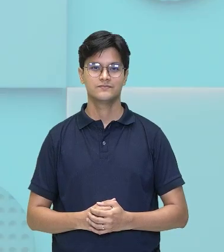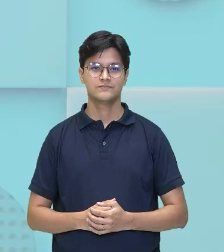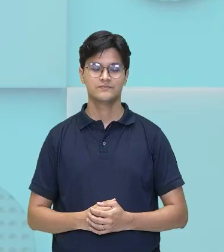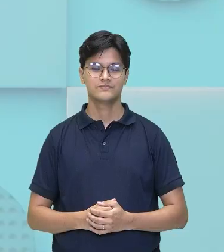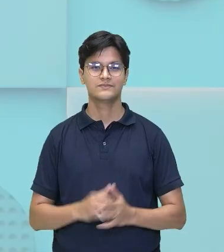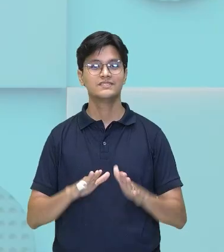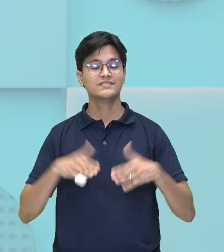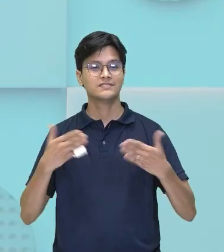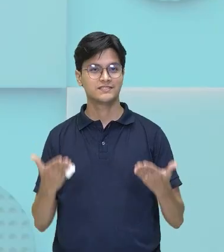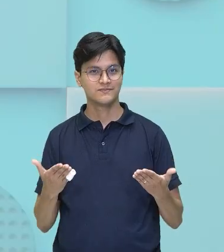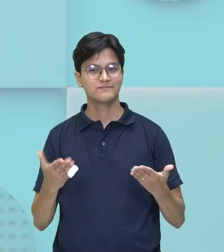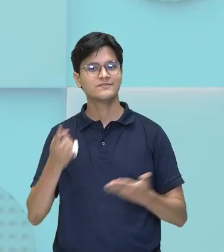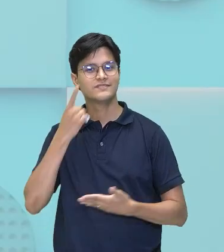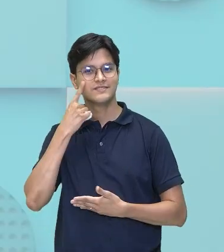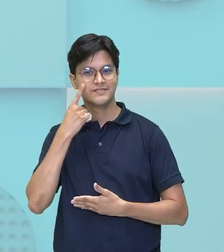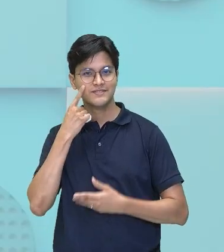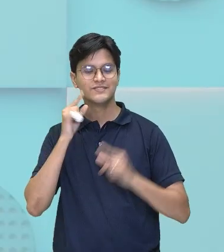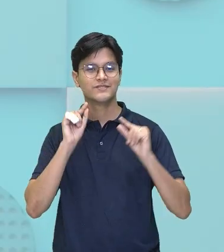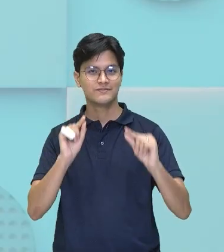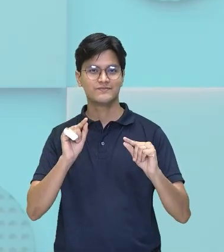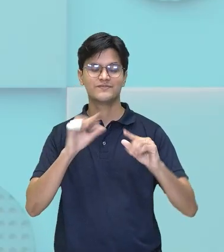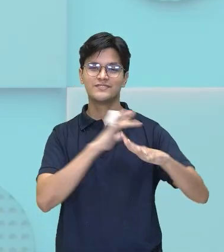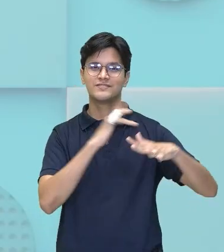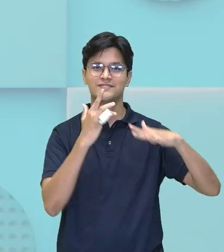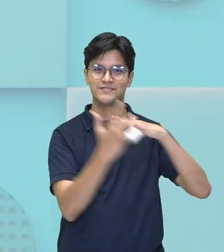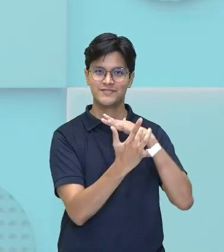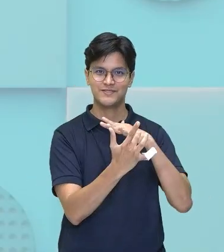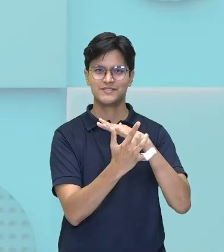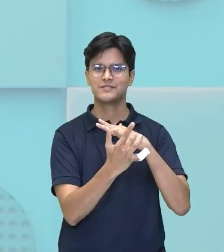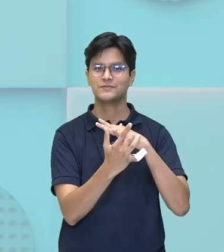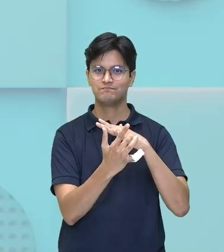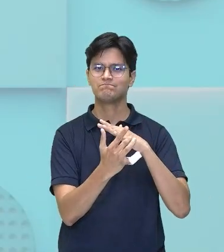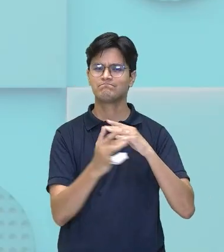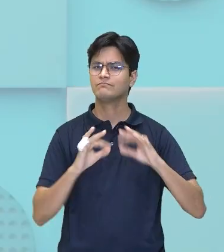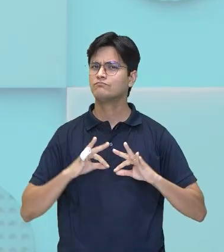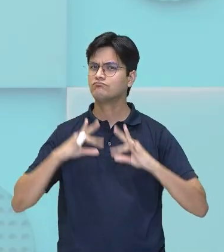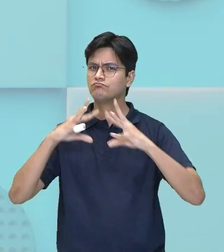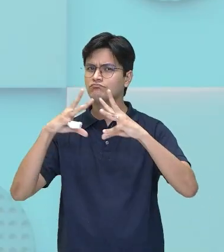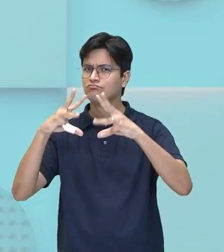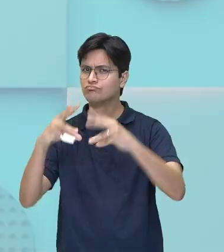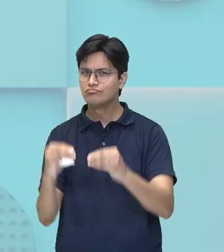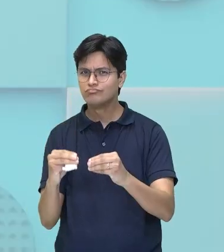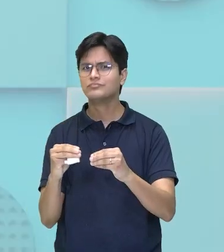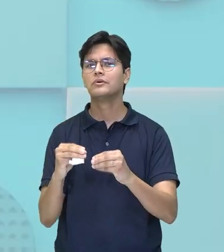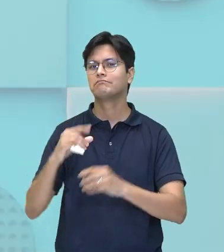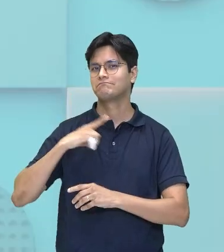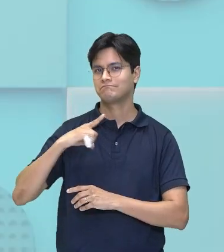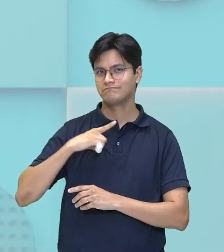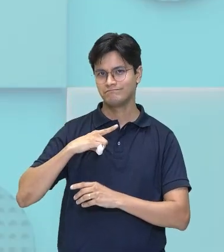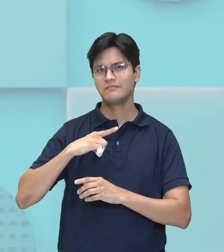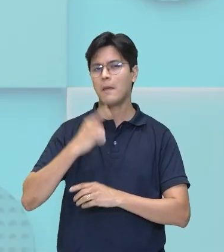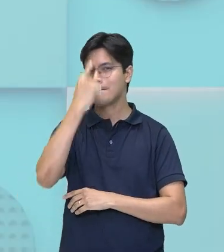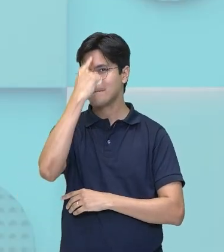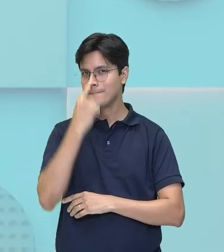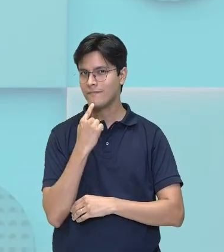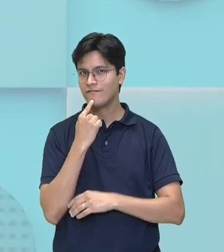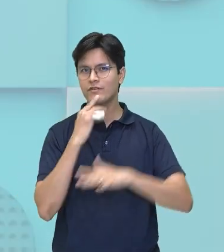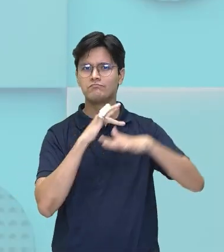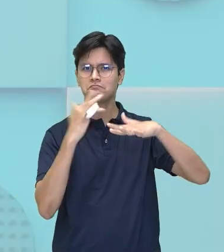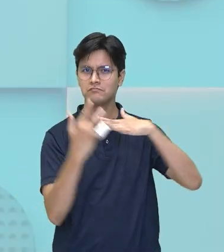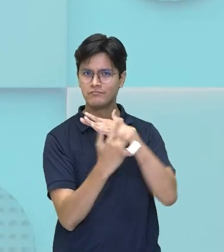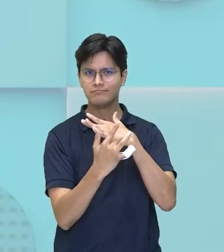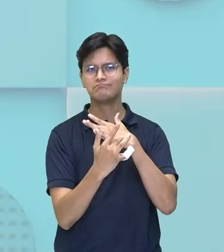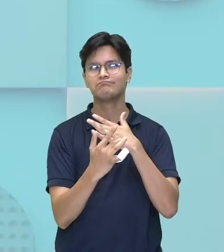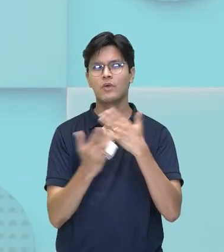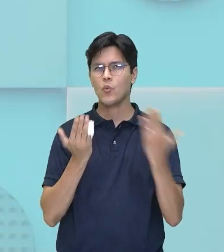Vejam só, né? Aí as redes sociais. Todos nós temos uma rede social. É como se fosse assim o nosso RG. Se